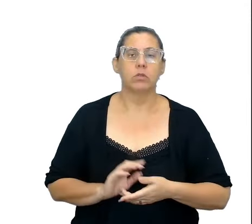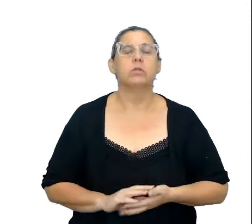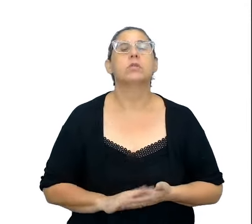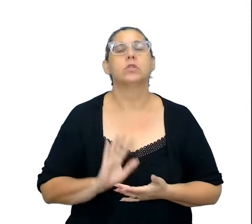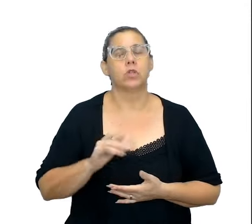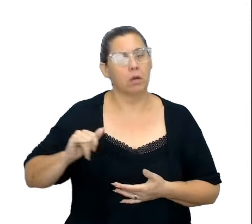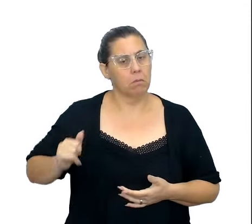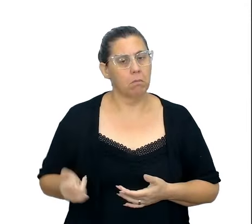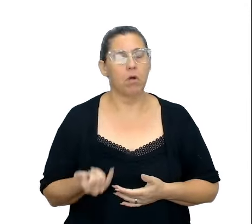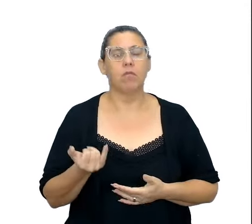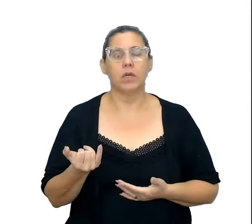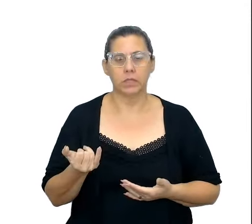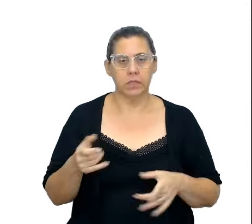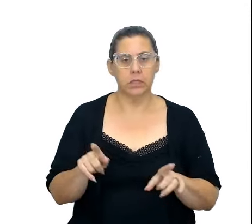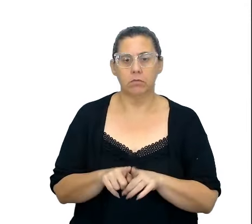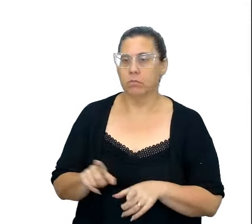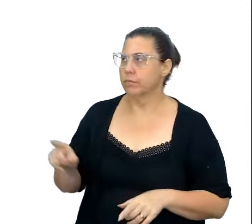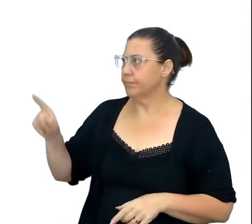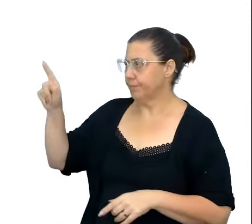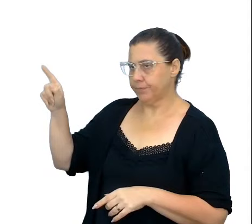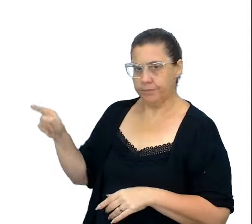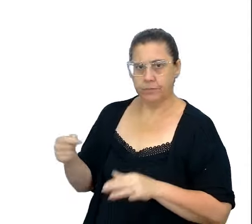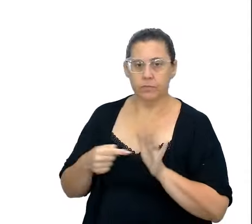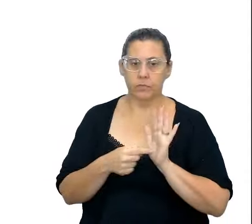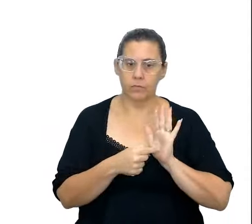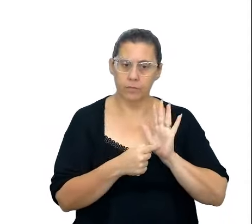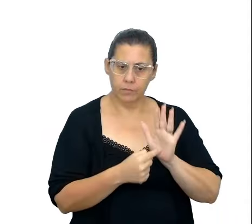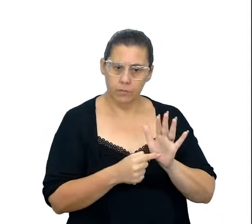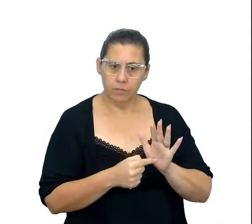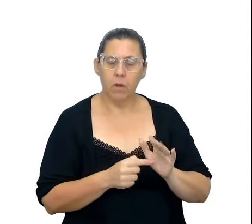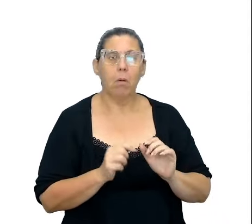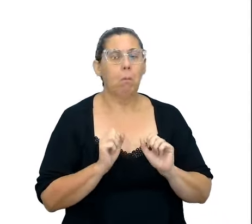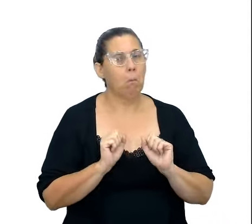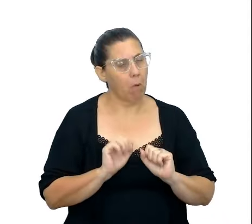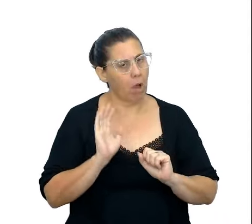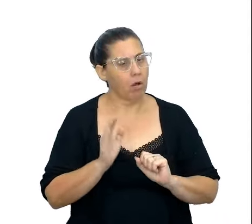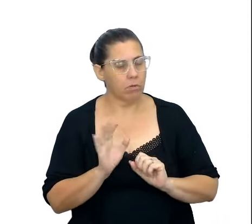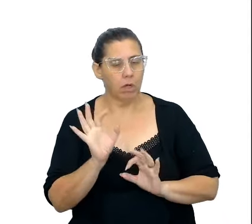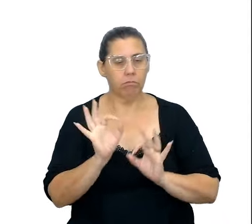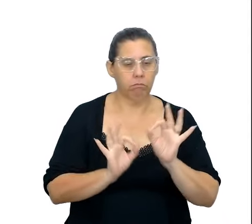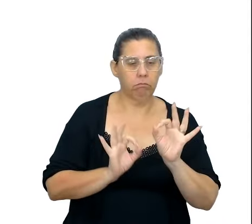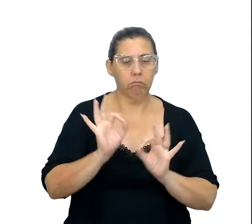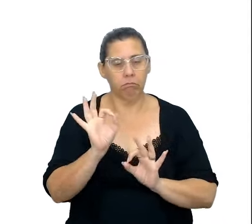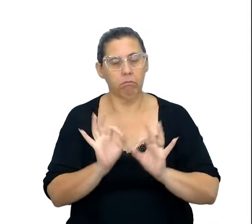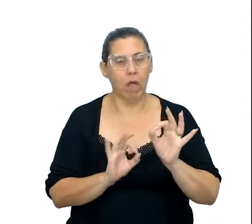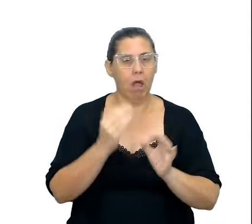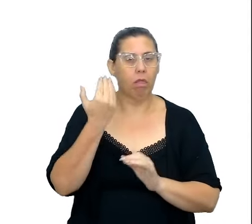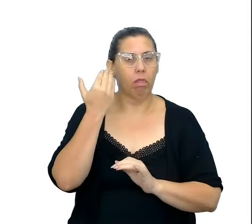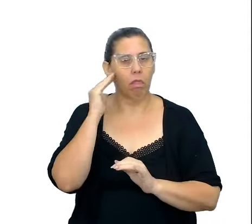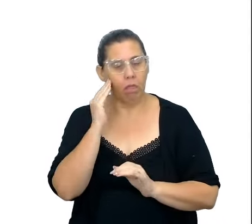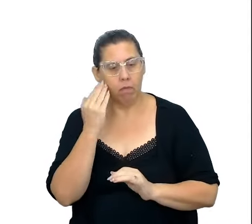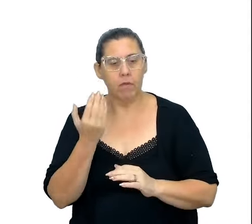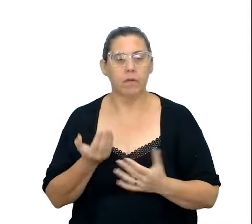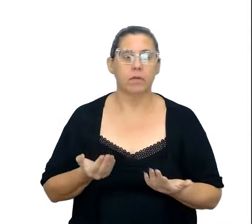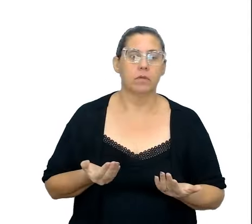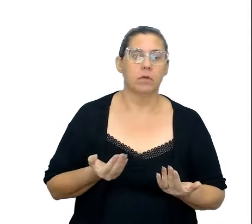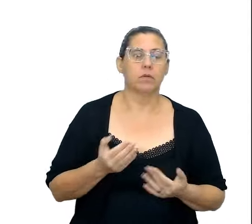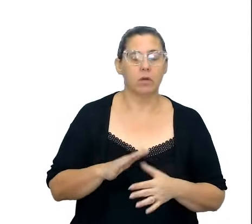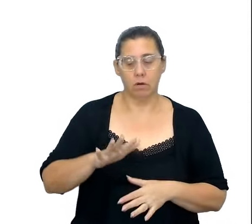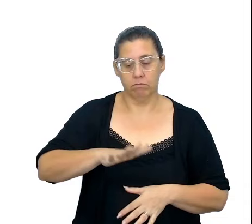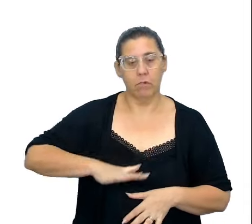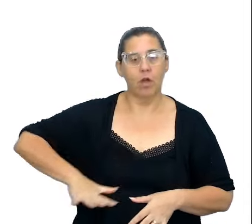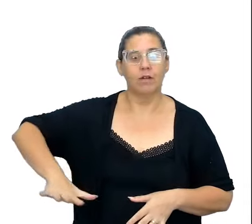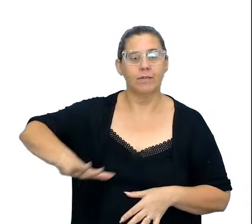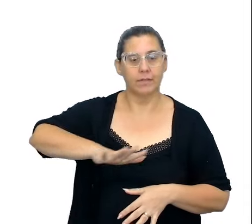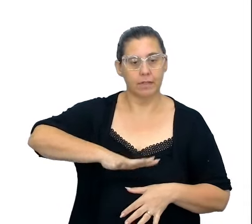aproveita, então, esse quadro, que está bem colocado aí, para que eles já possam já se estruturando para essa produção. E aí ele vai lá para o espaço,